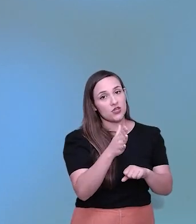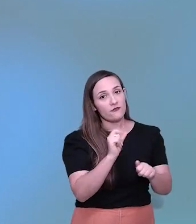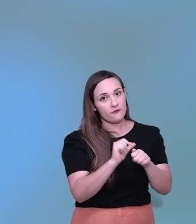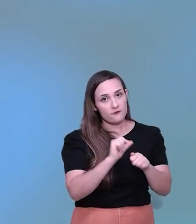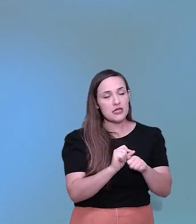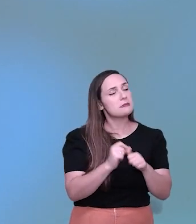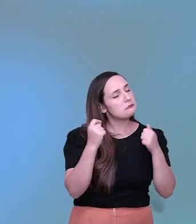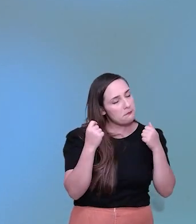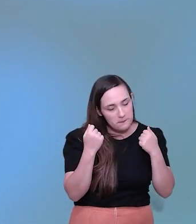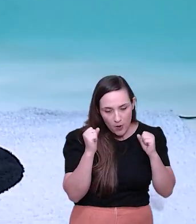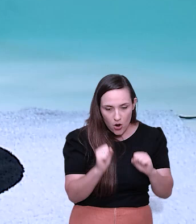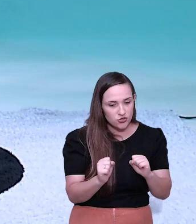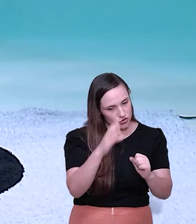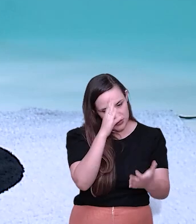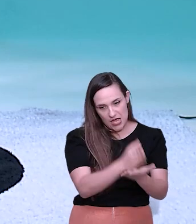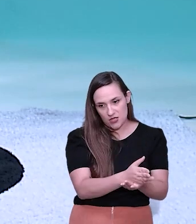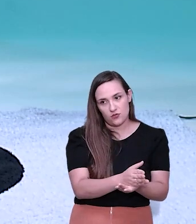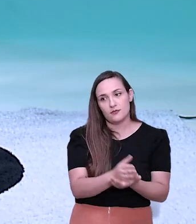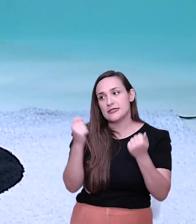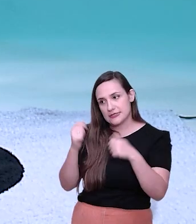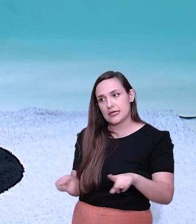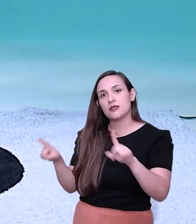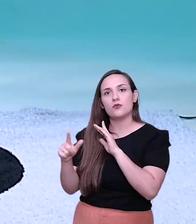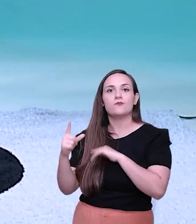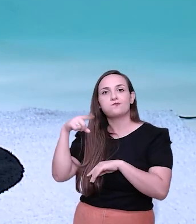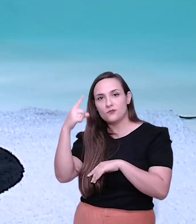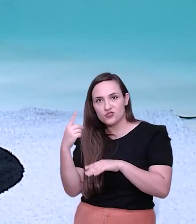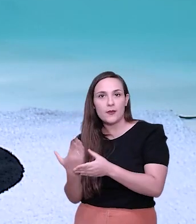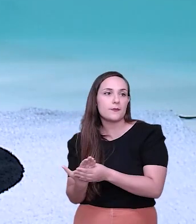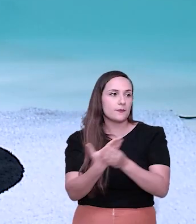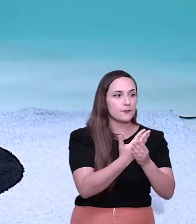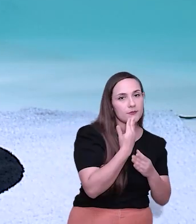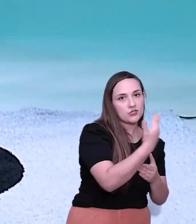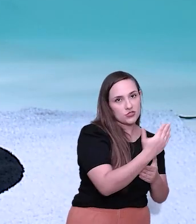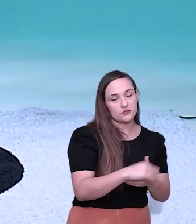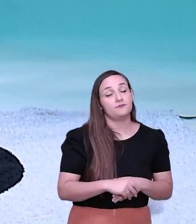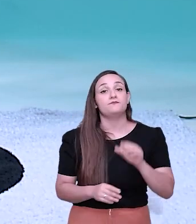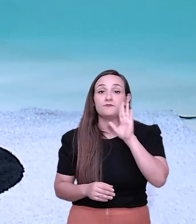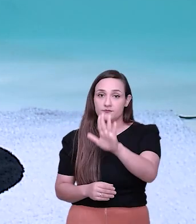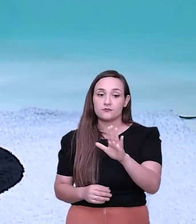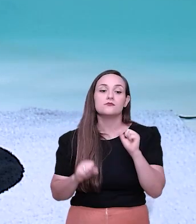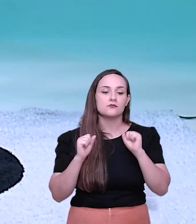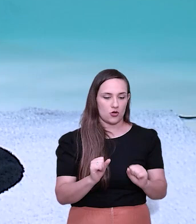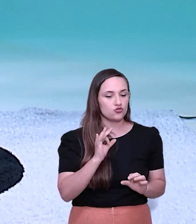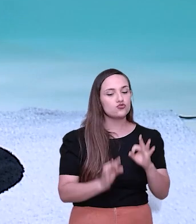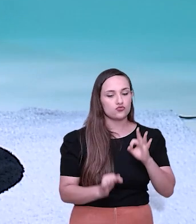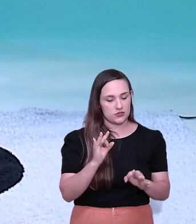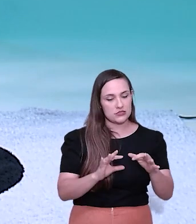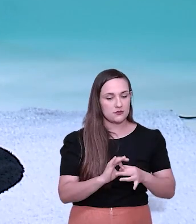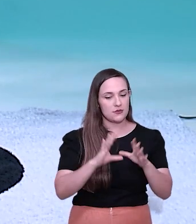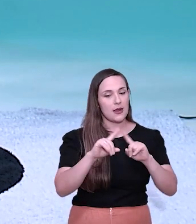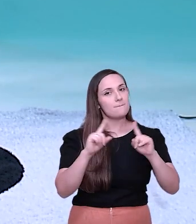precisa requerer essa saidinha? Depende. O juiz pode Existem conceder... diversas situações para isso. Ele pode conceder de